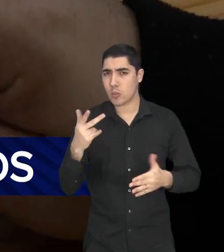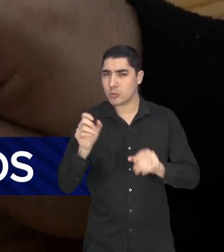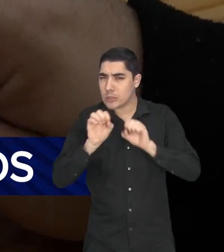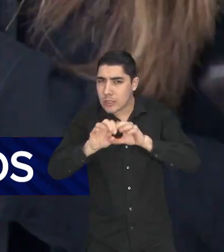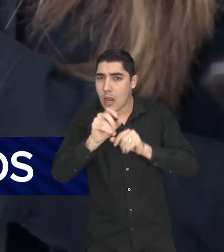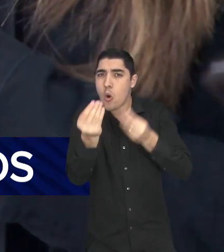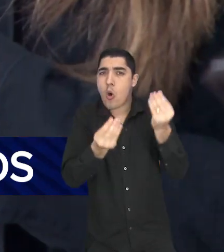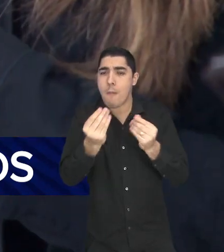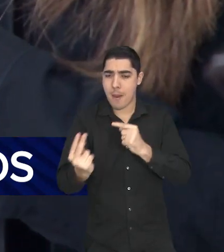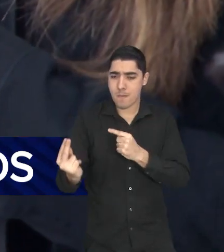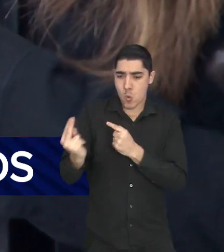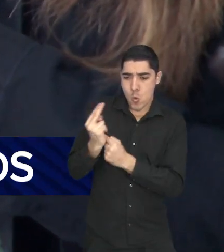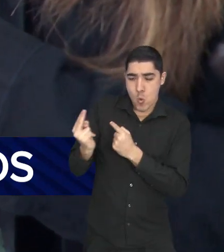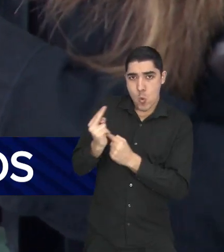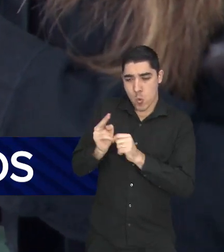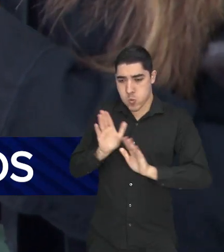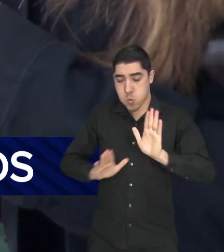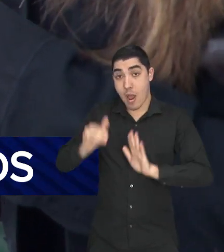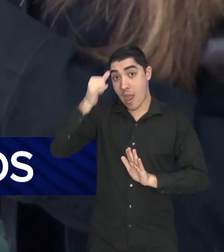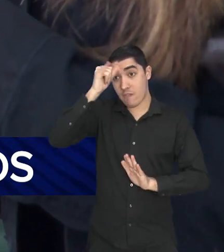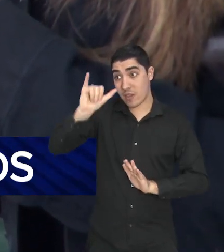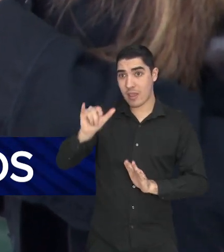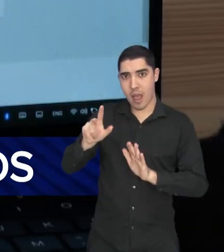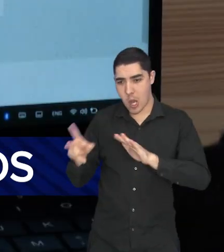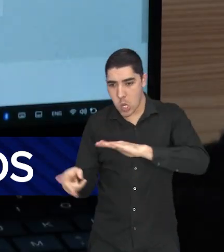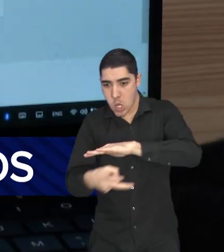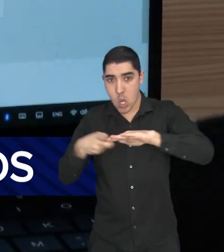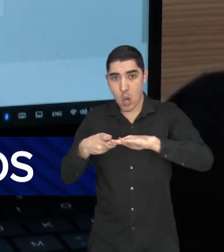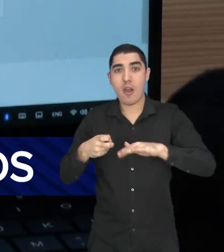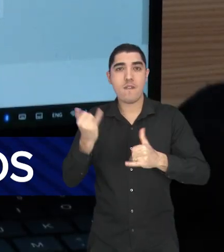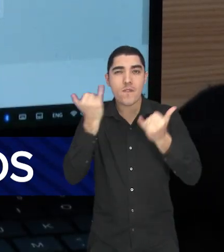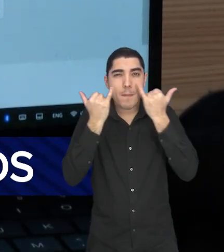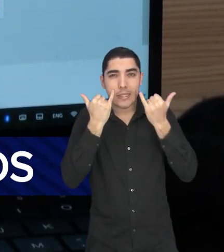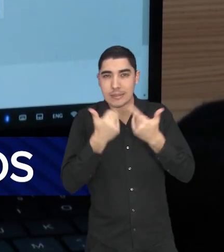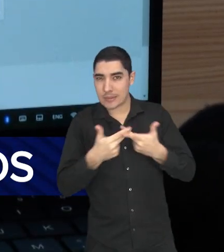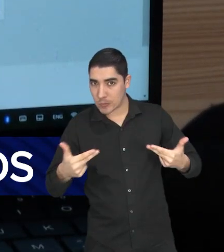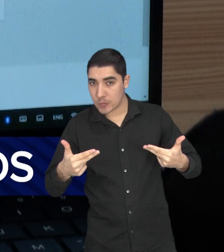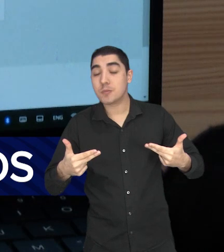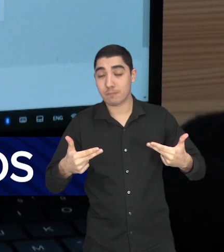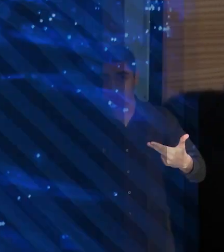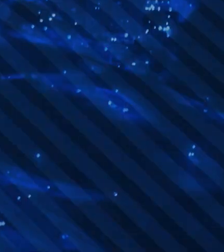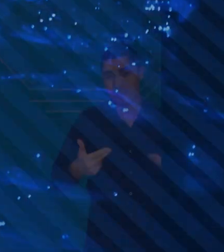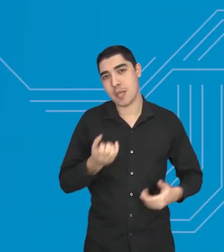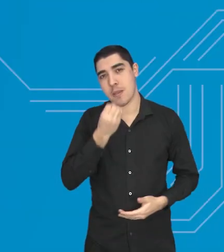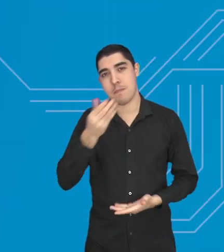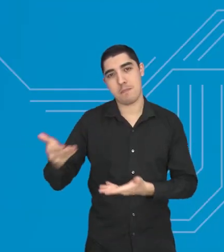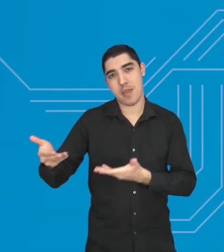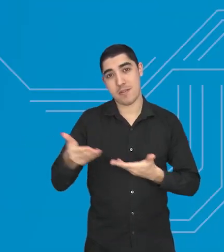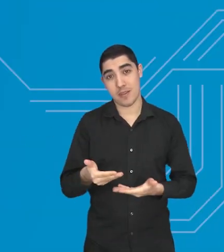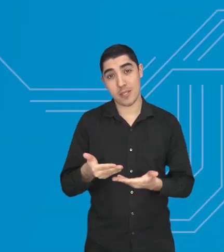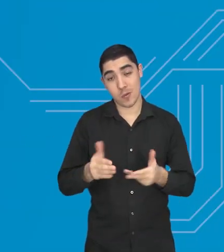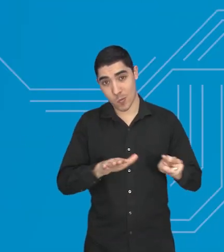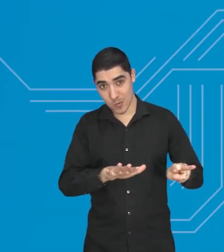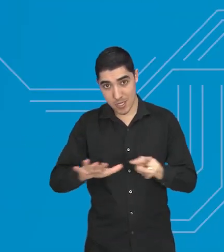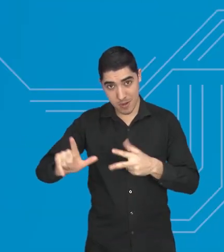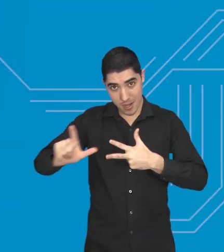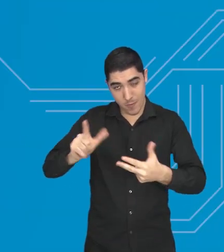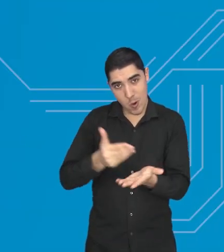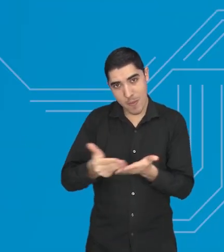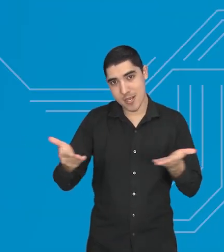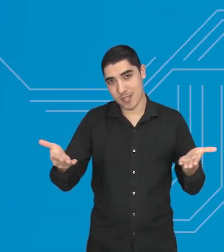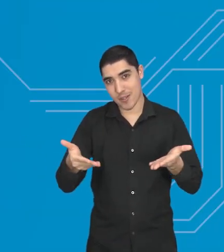ensinar a proteger seus dados e não ter as informações vazadas ou furtadas. Seja muito bem-vindo, o